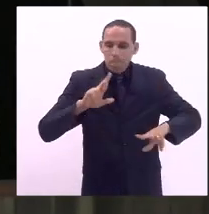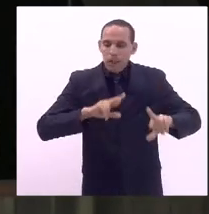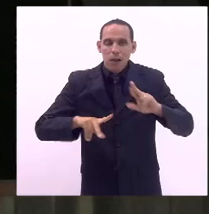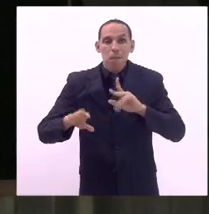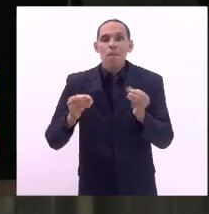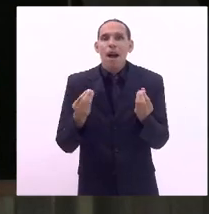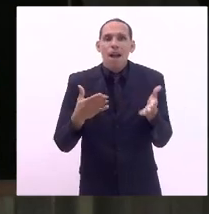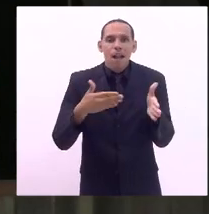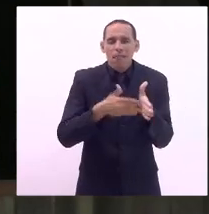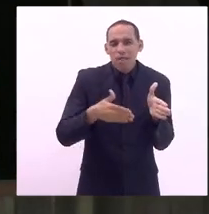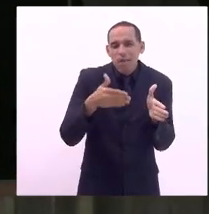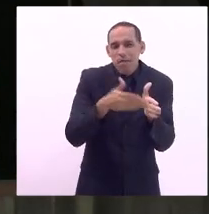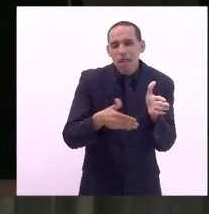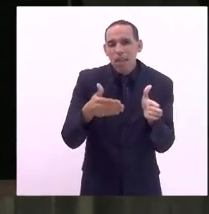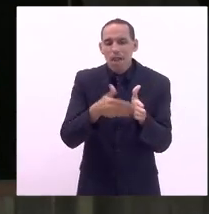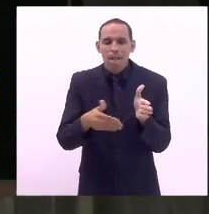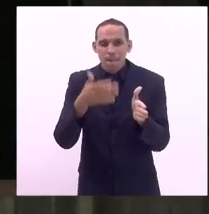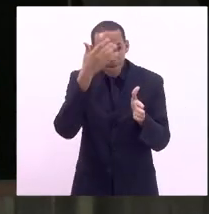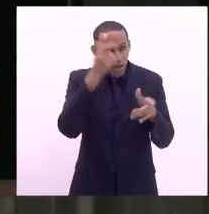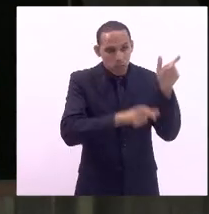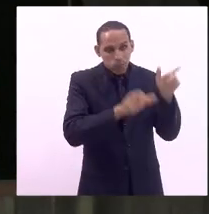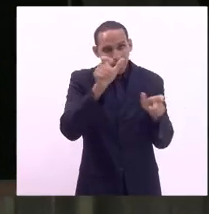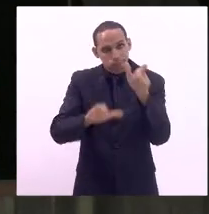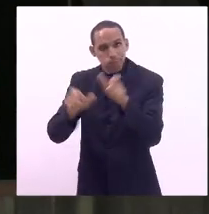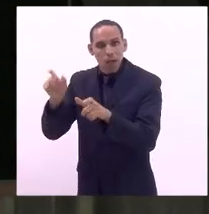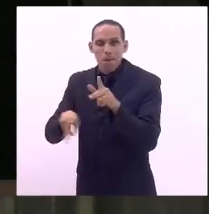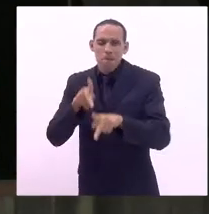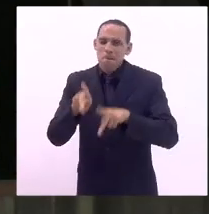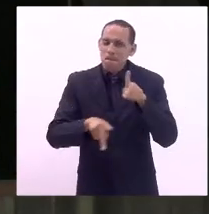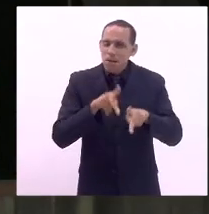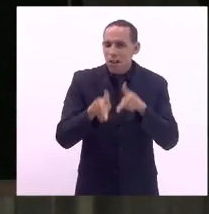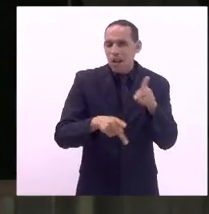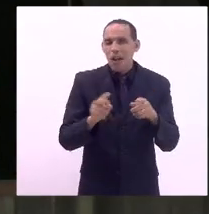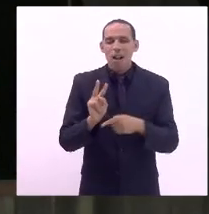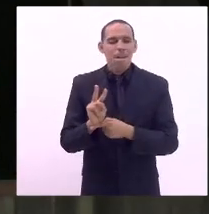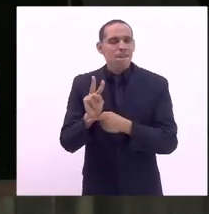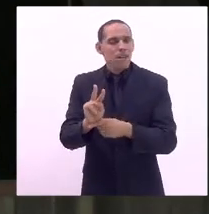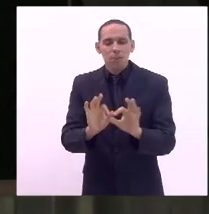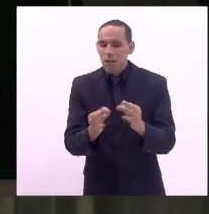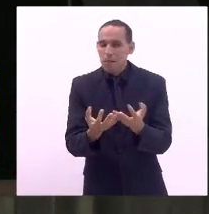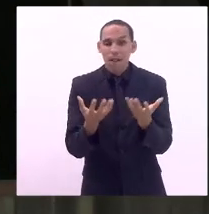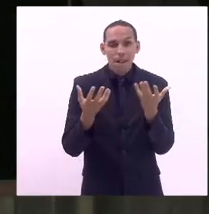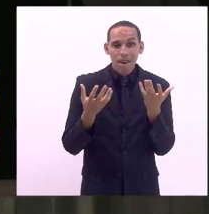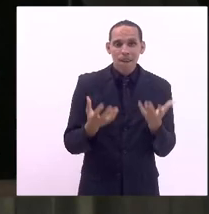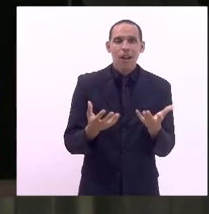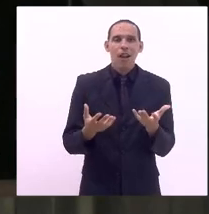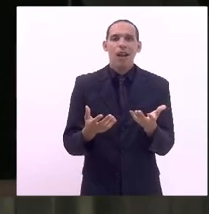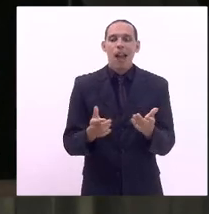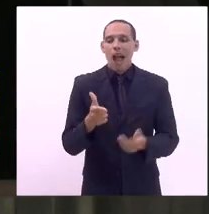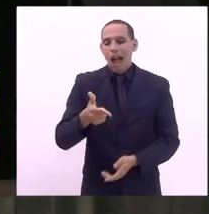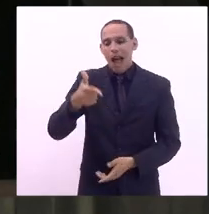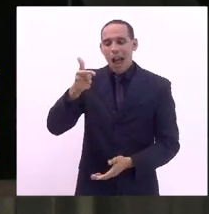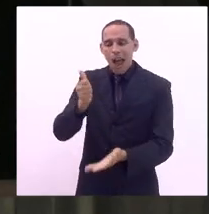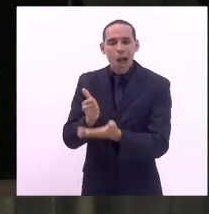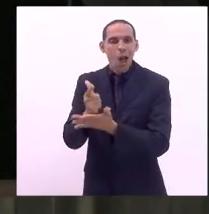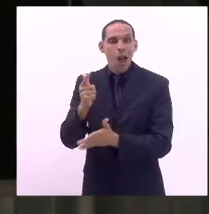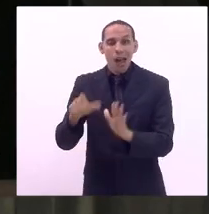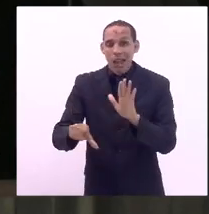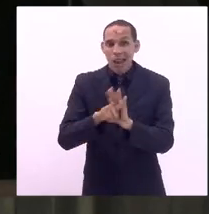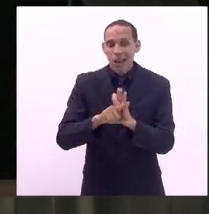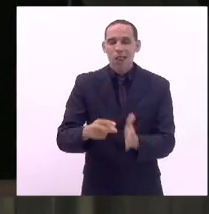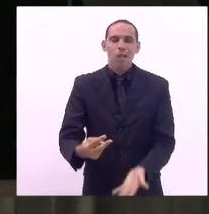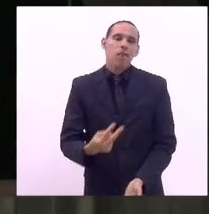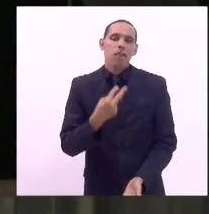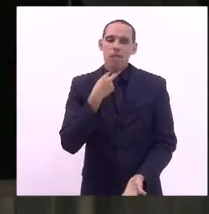a população que tem boa índole, população que quer defender a sua família de poder comprar uma arma